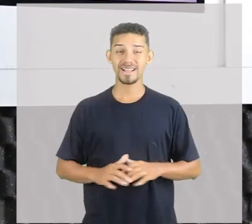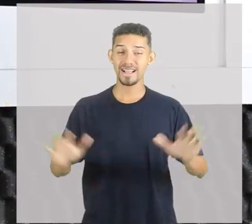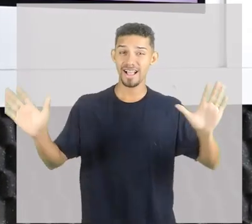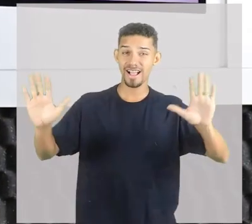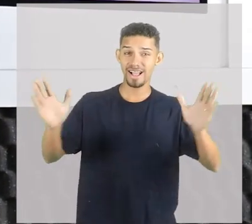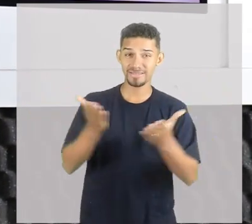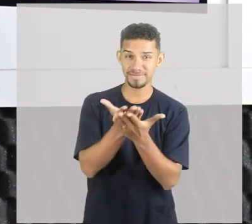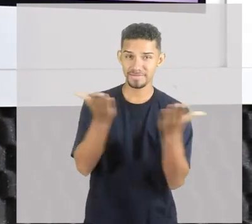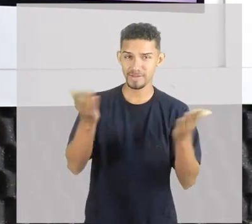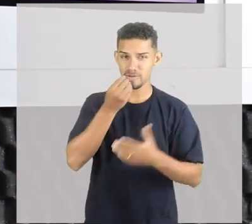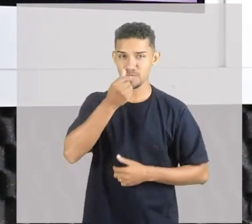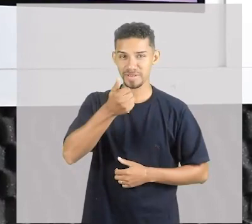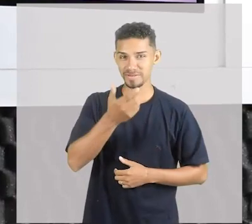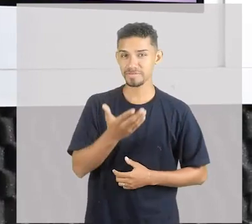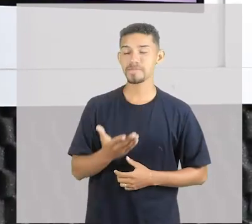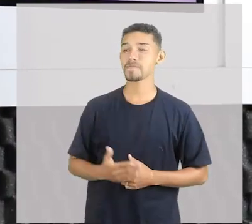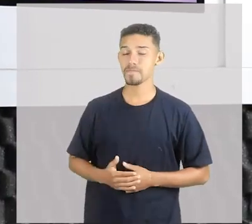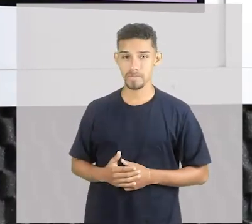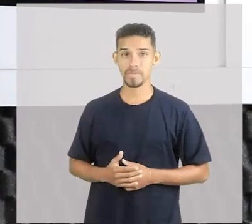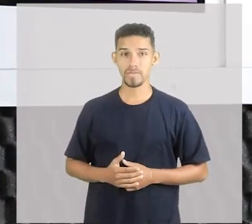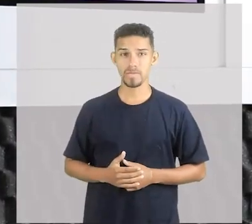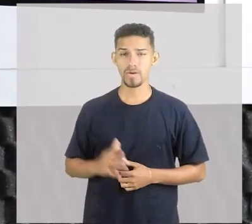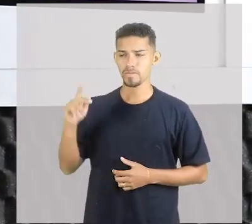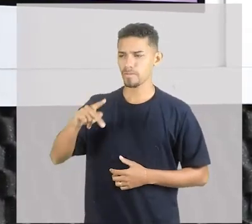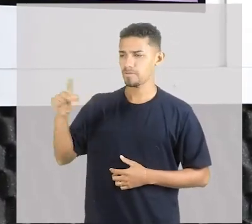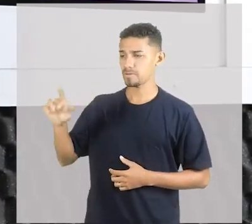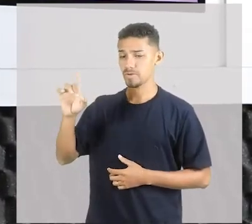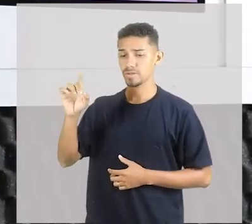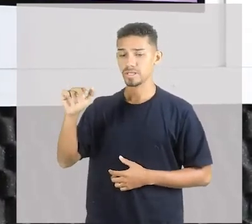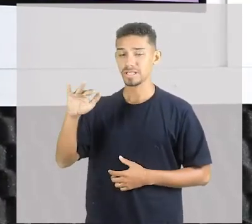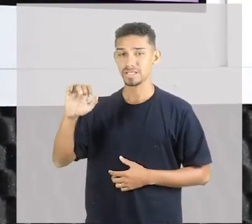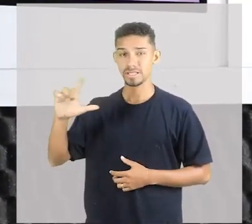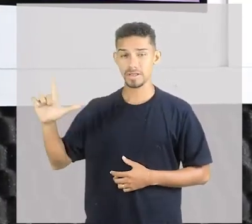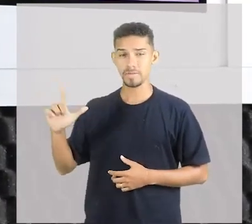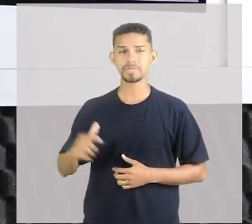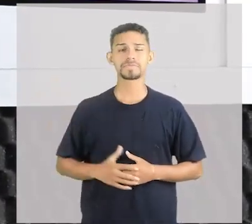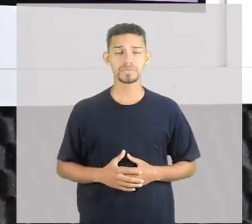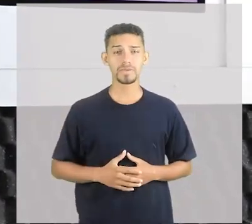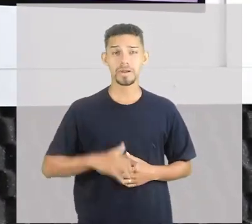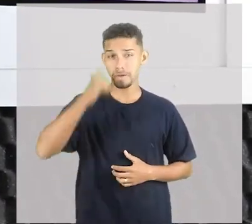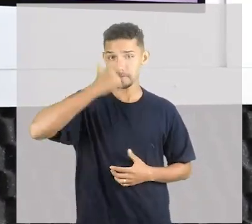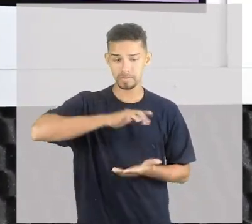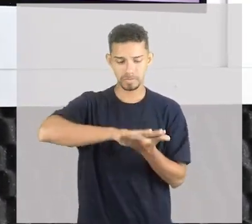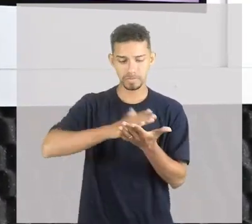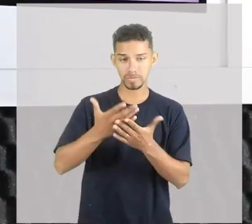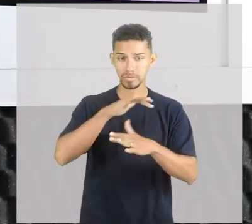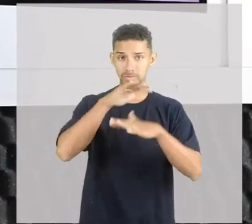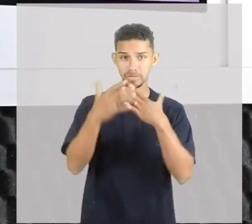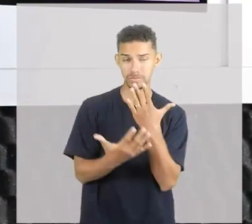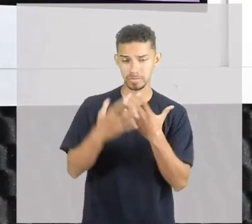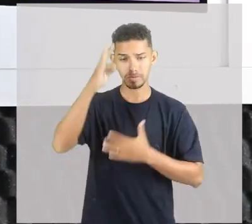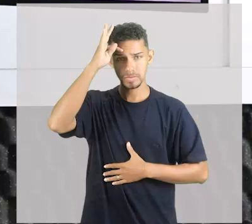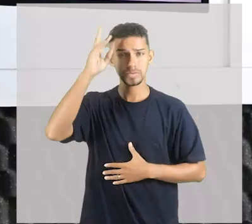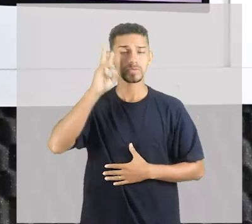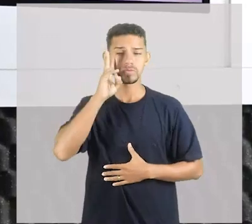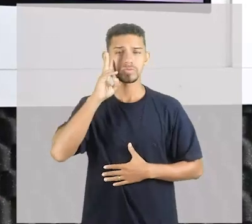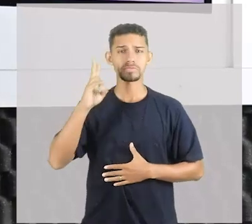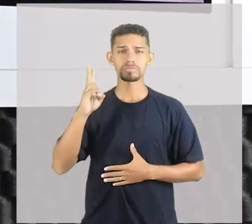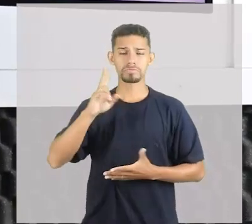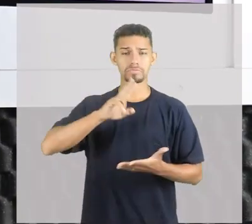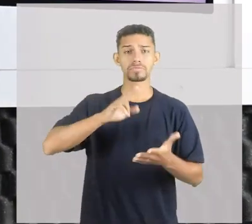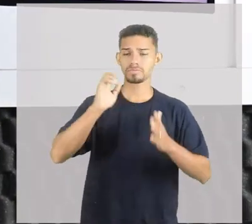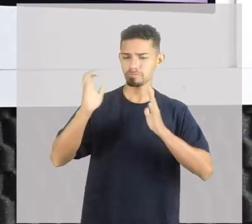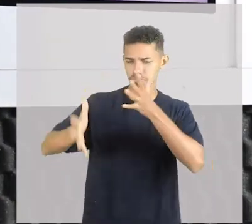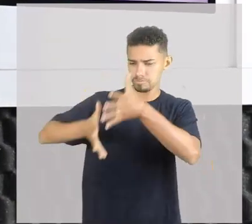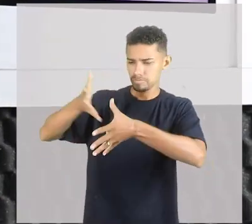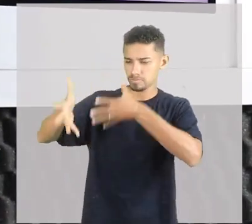aí, galerinha, tudo bom com vocês? Olha aqui, ó, professor Daniel Oliveira e aqui meu grande amigo Tyron, aí fazendo a maior tradução, a